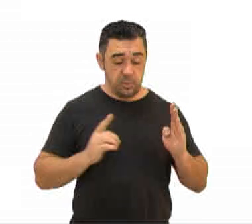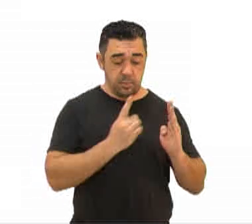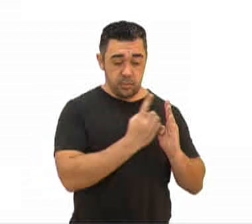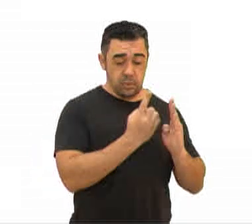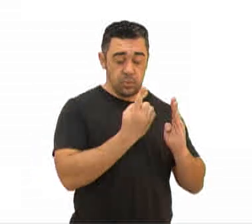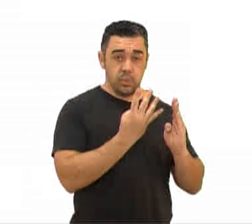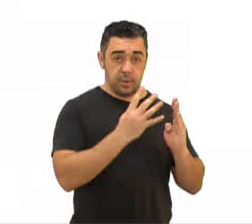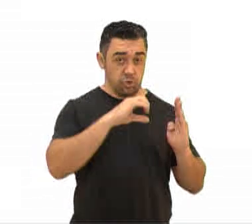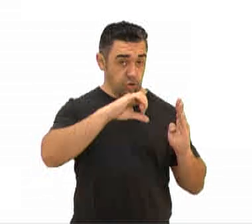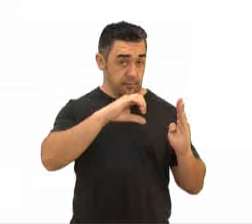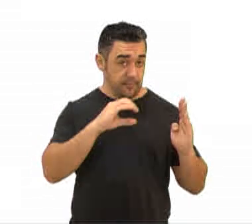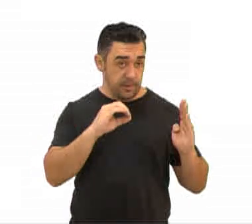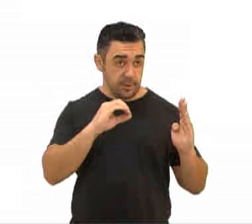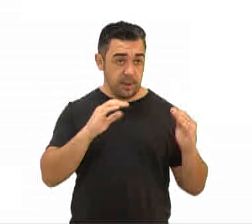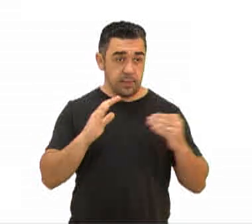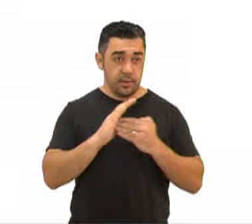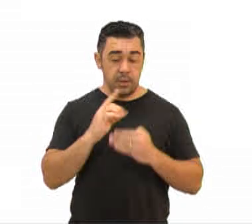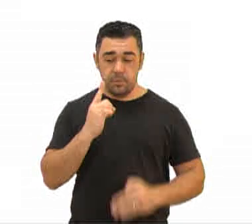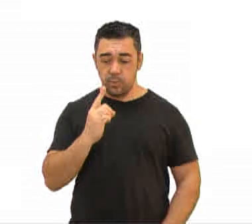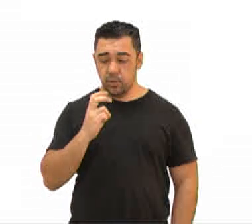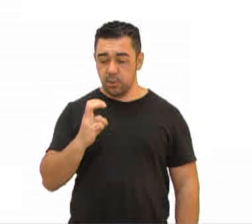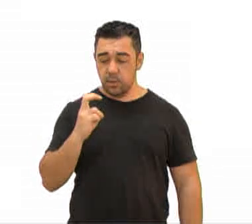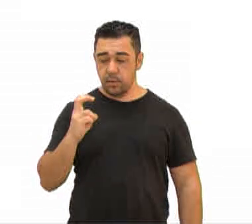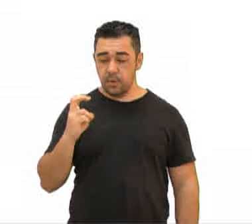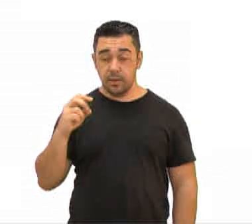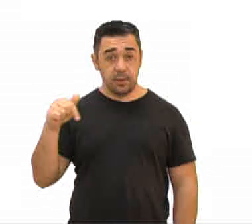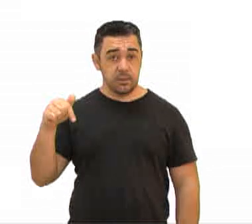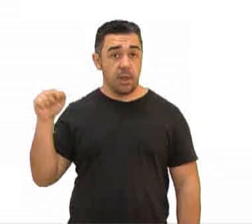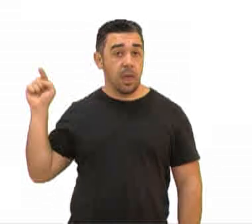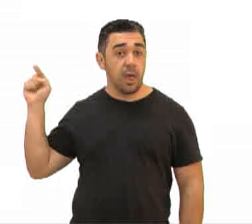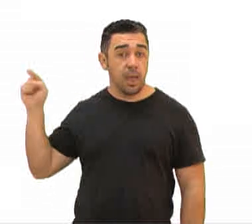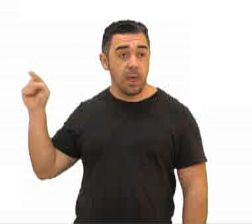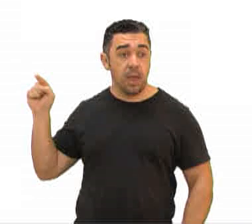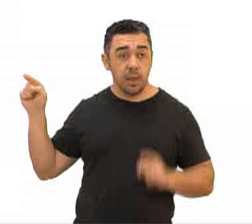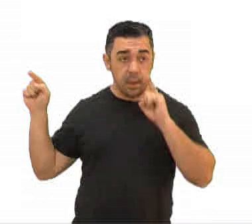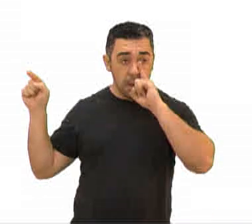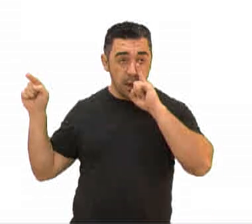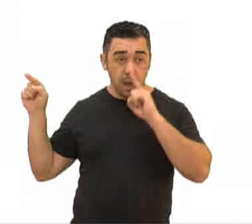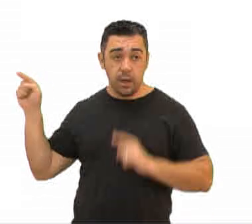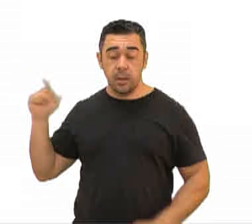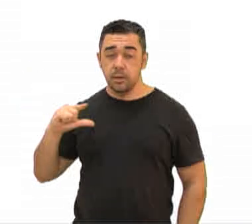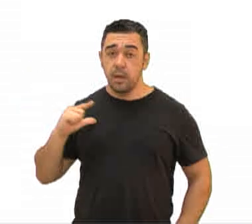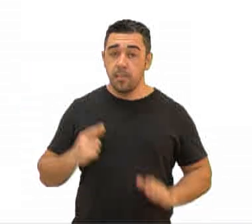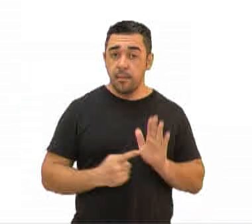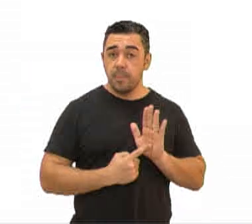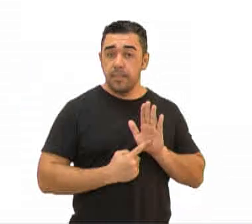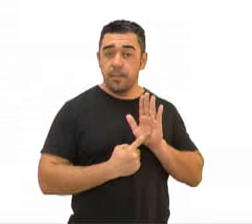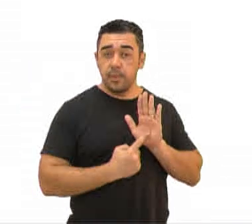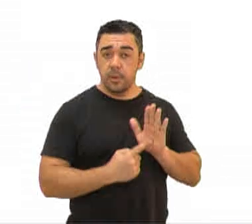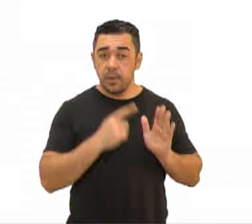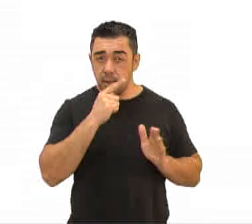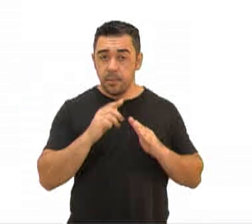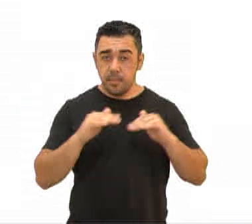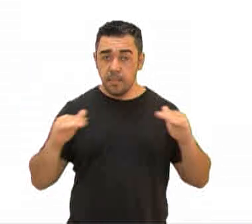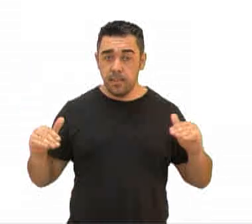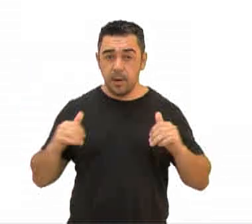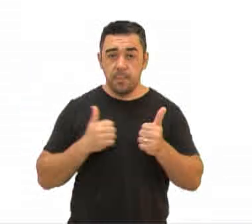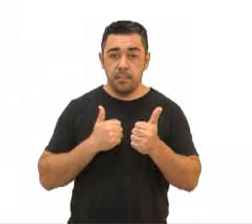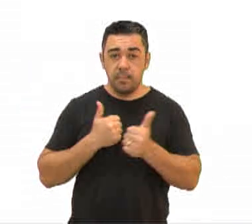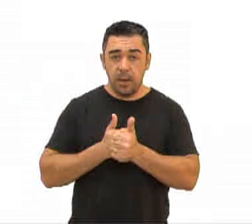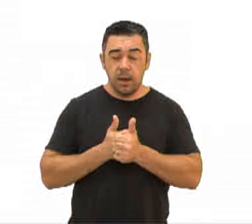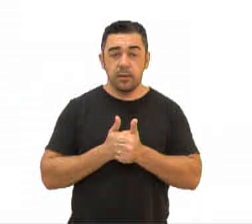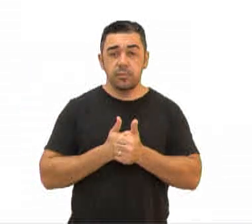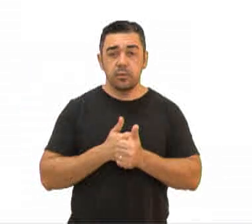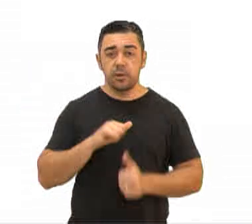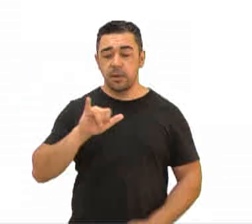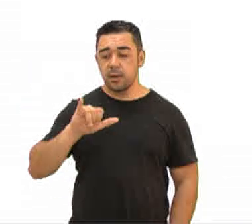um recorte do mapa, na verdade, dele, que era bem maior, colocando uma representação dos mares entre a Islândia e a Noruega.